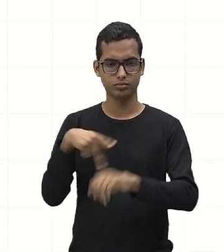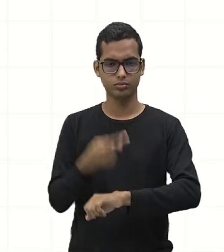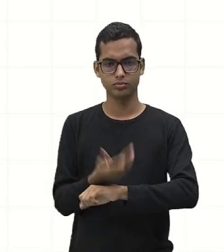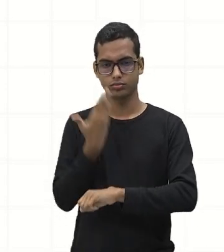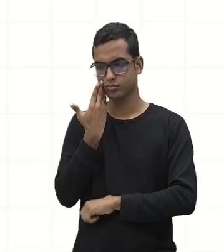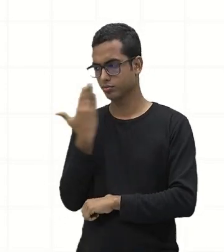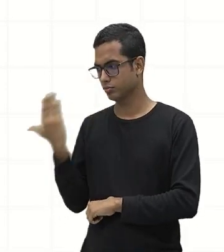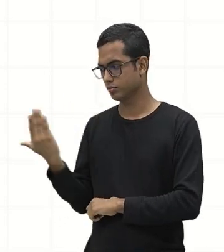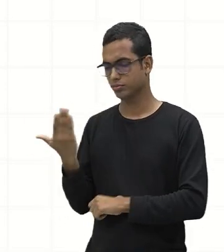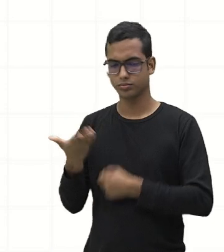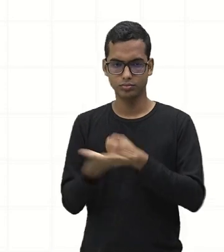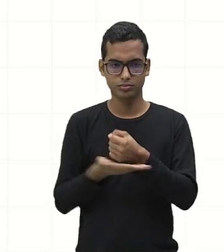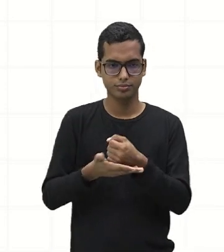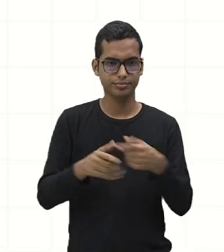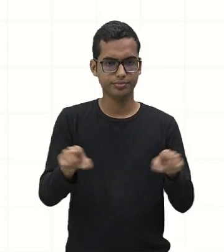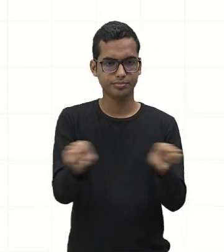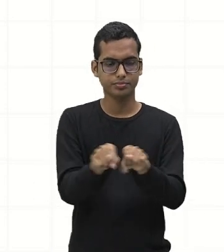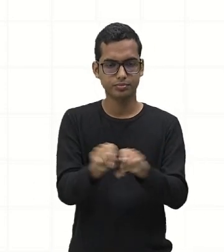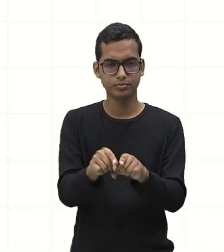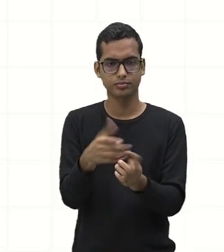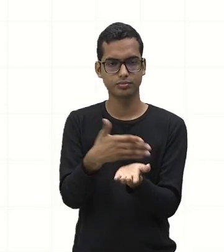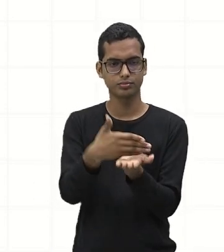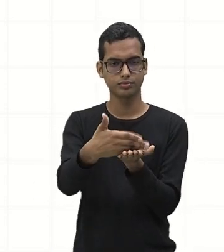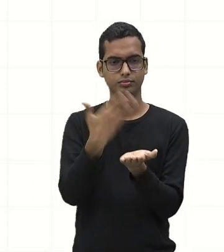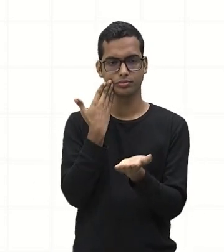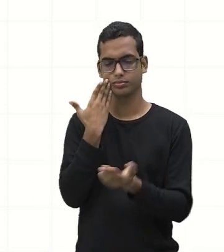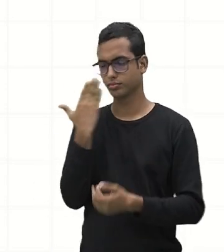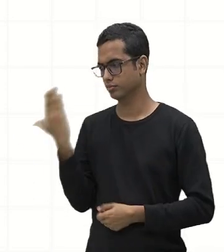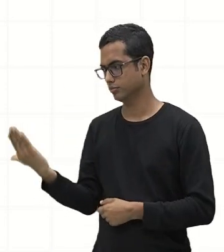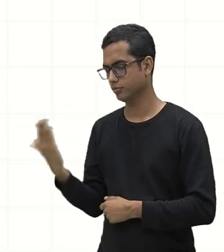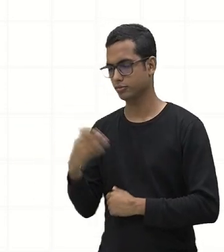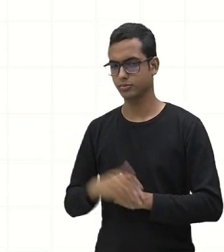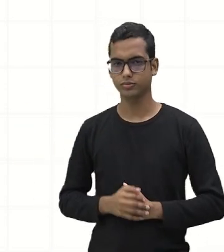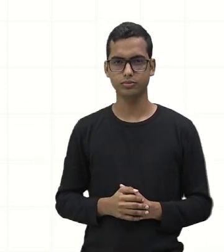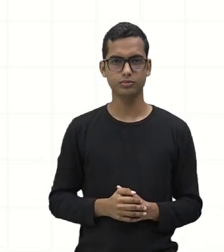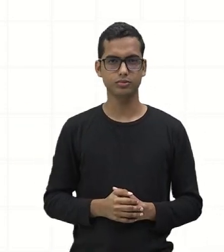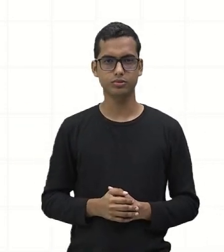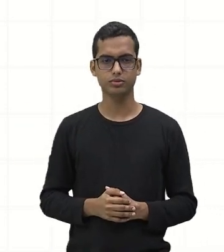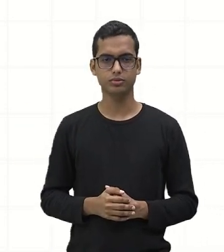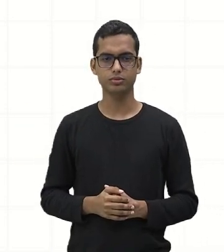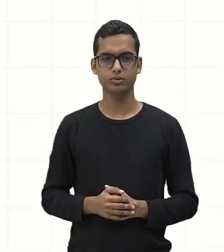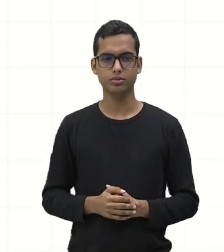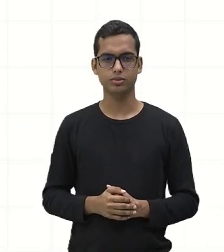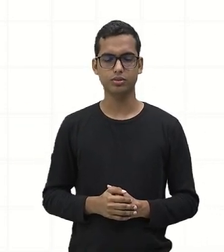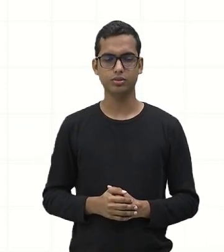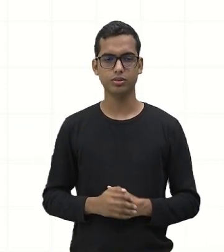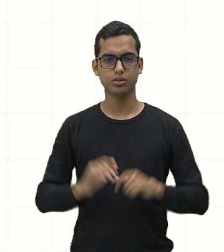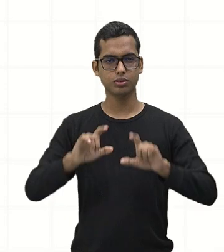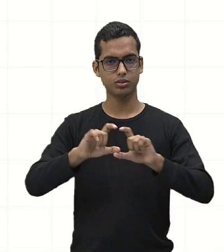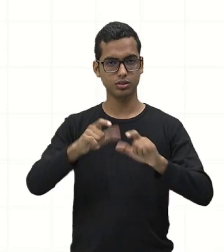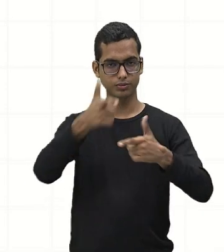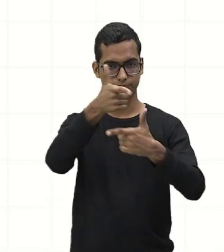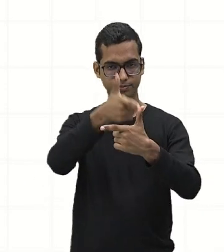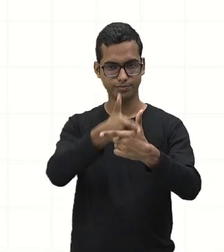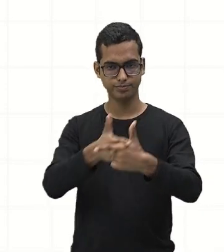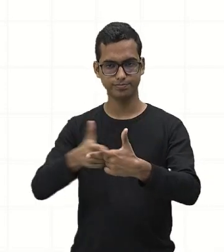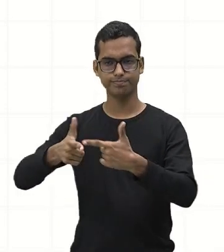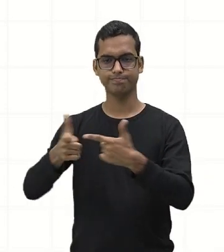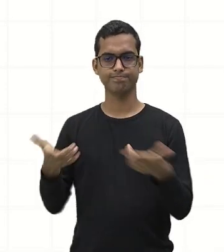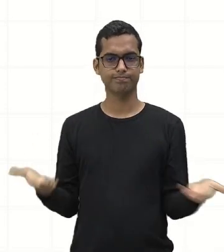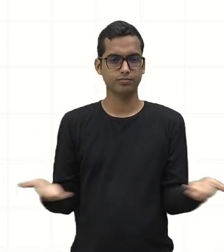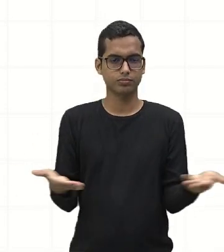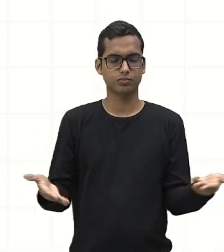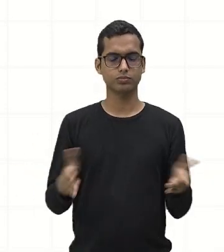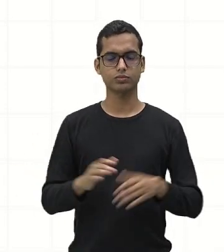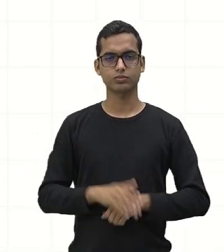aqui, mas a operação mudou. Divisão, tá? Divisão